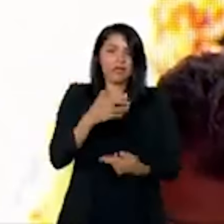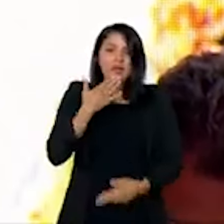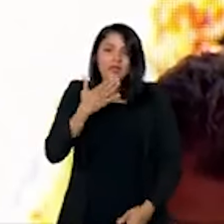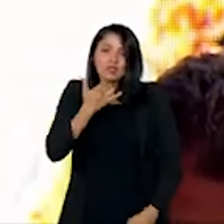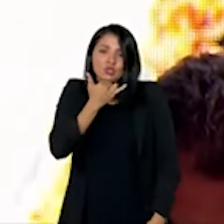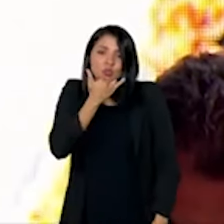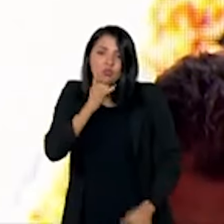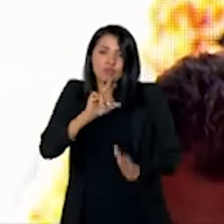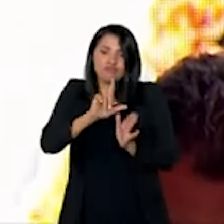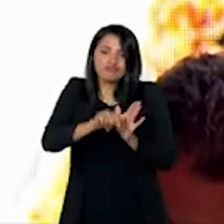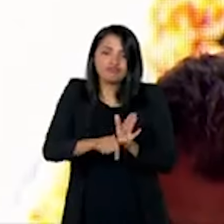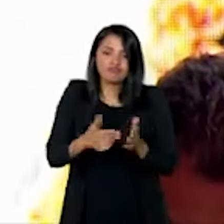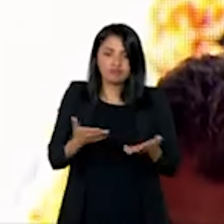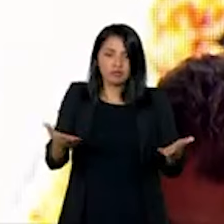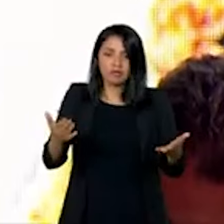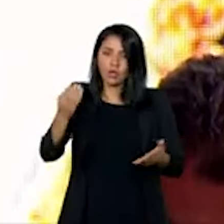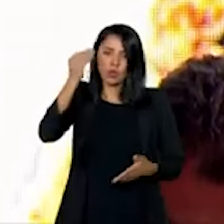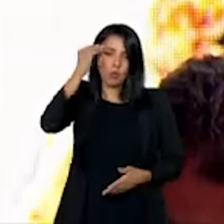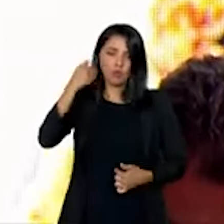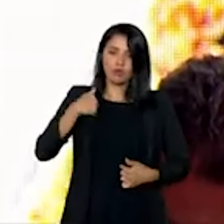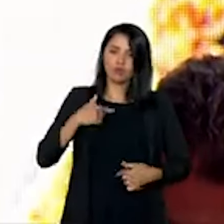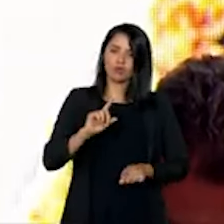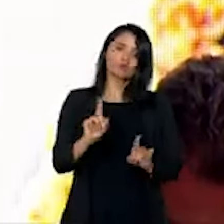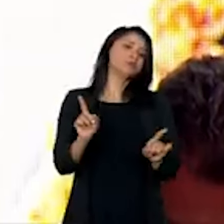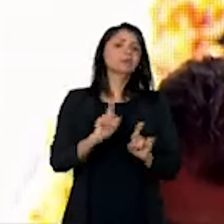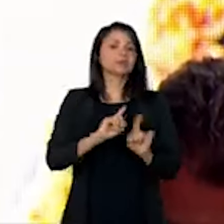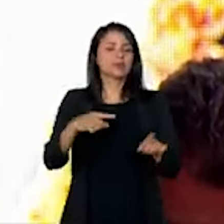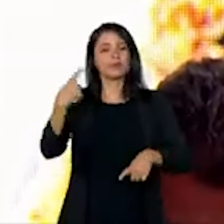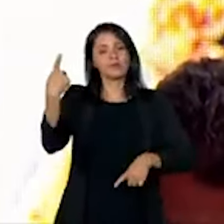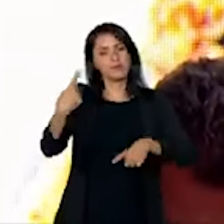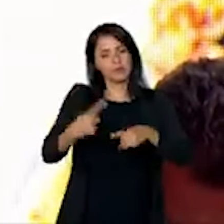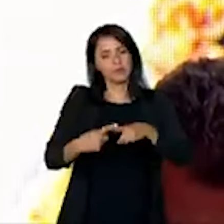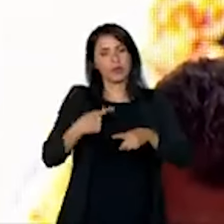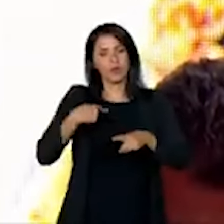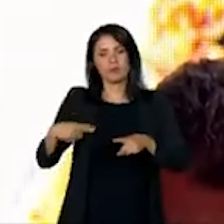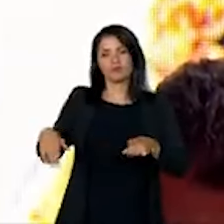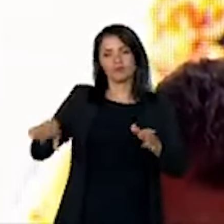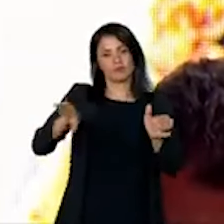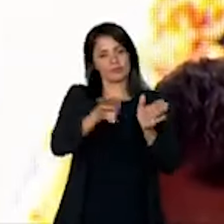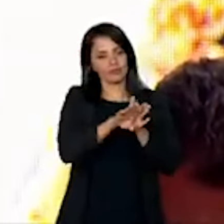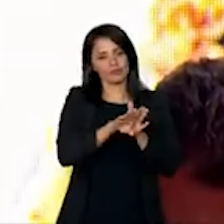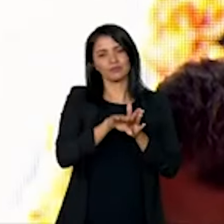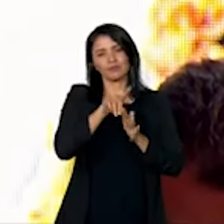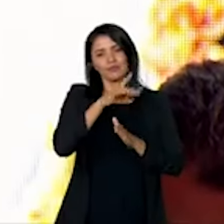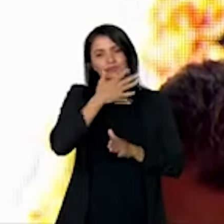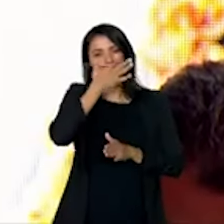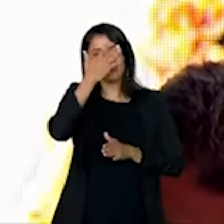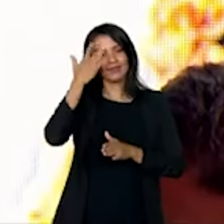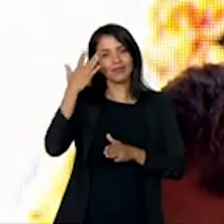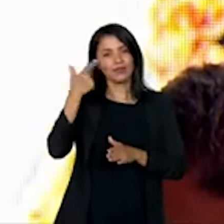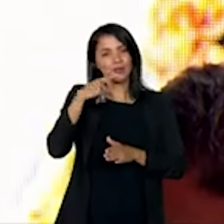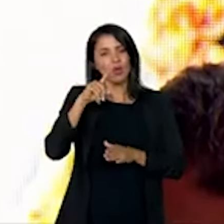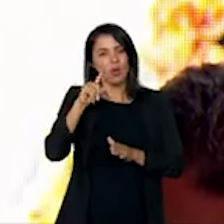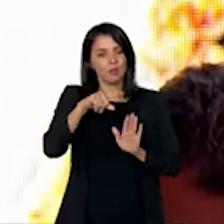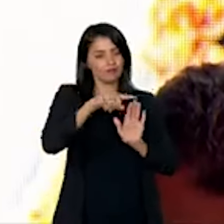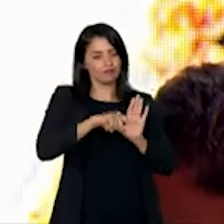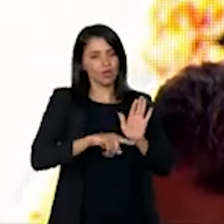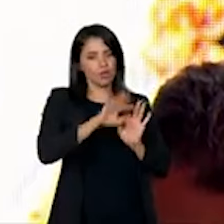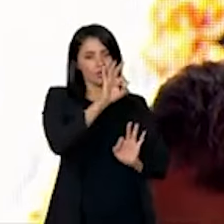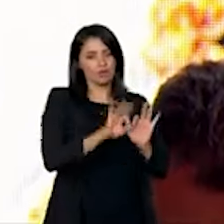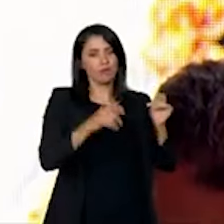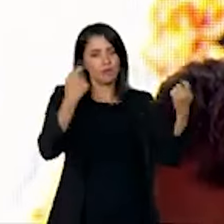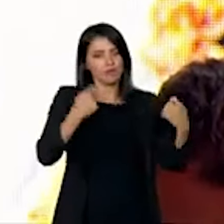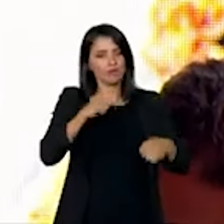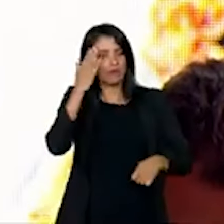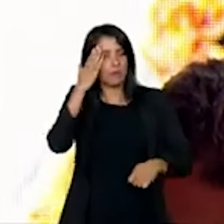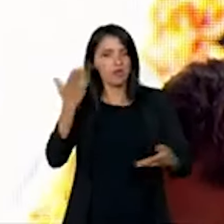pelo atraso. A culpa não foi minha, é porque quando a gente chega, as pessoas que fazem agenda têm que saber